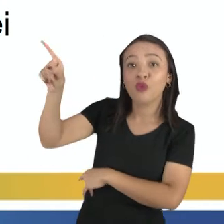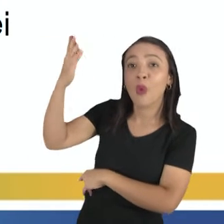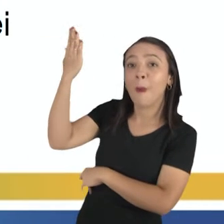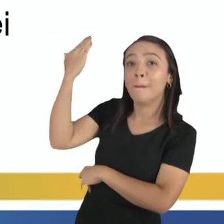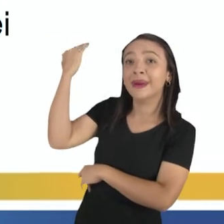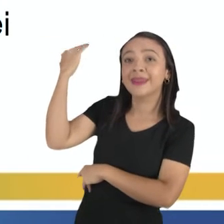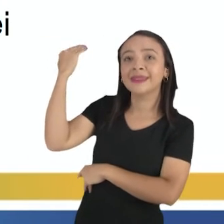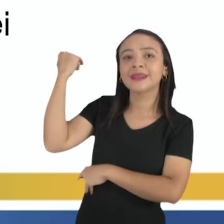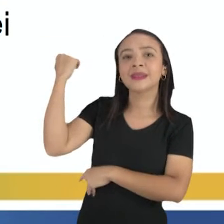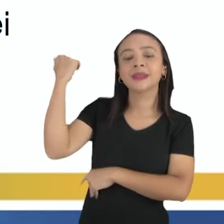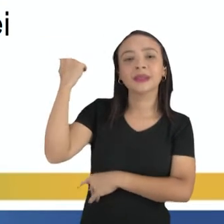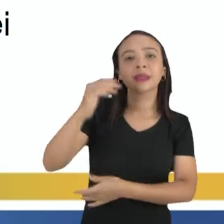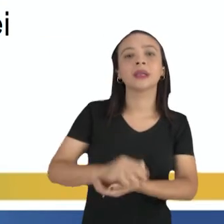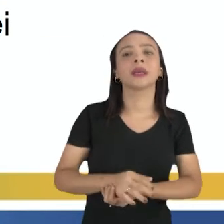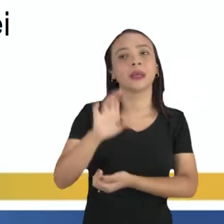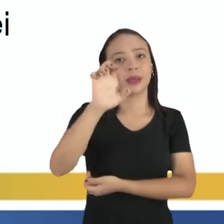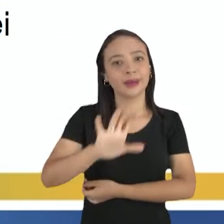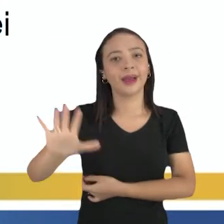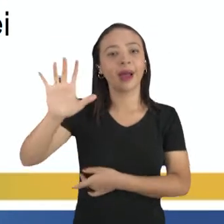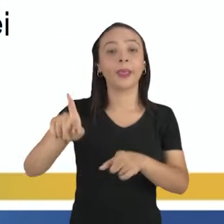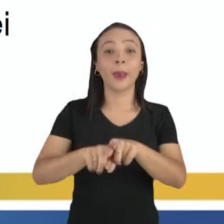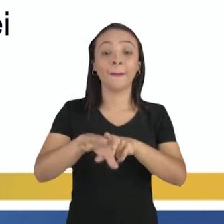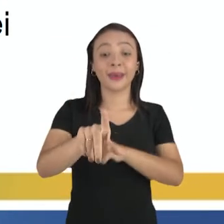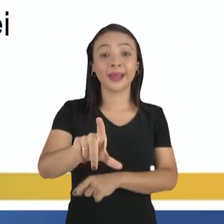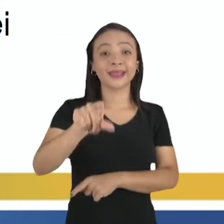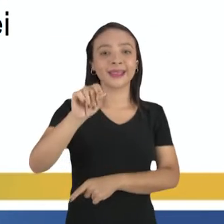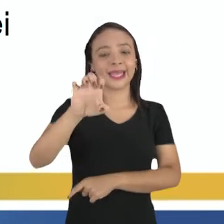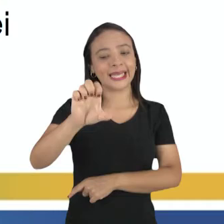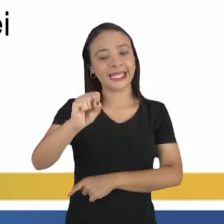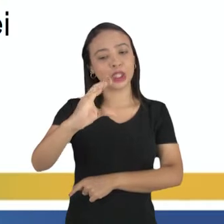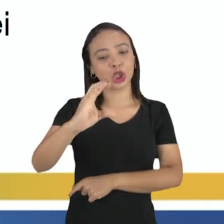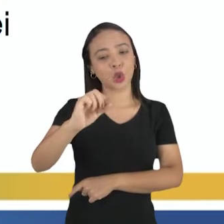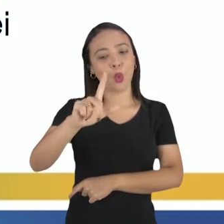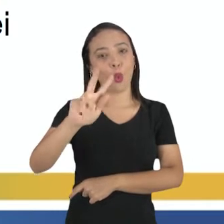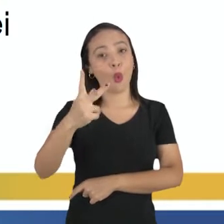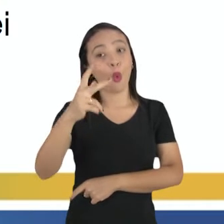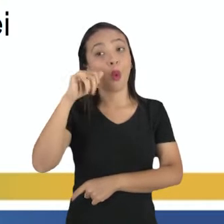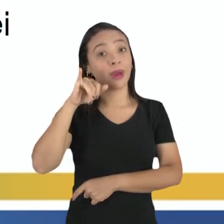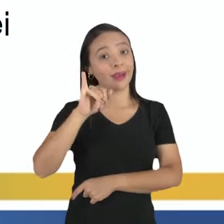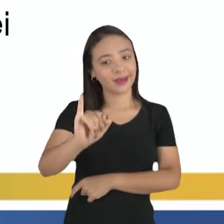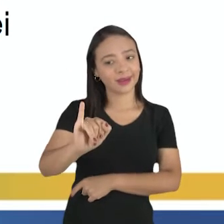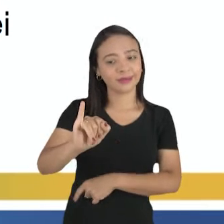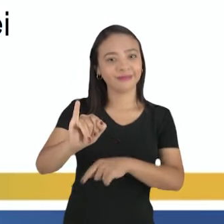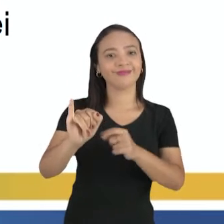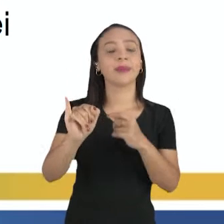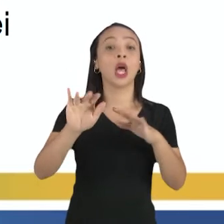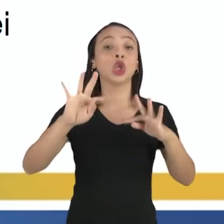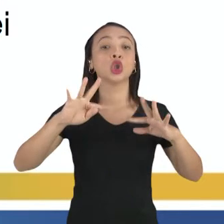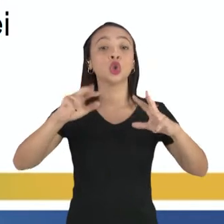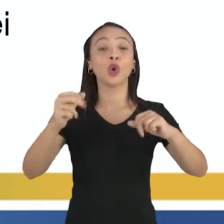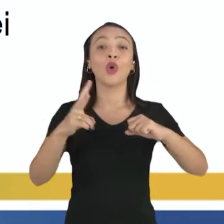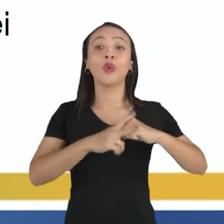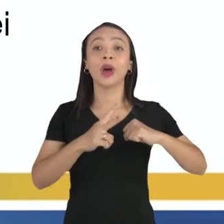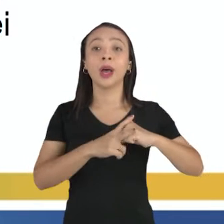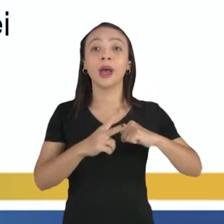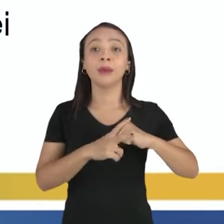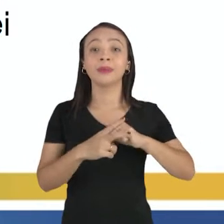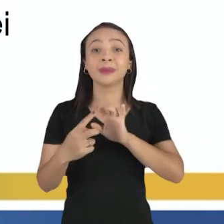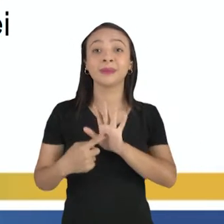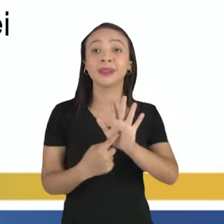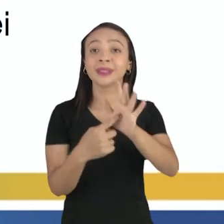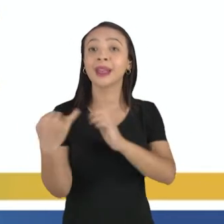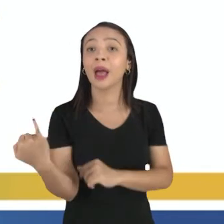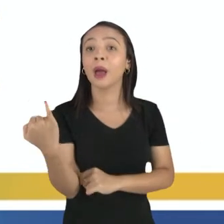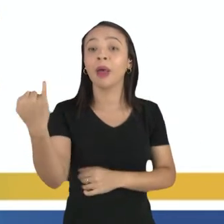Europa, né, escolhi. Então, são todos verbos que vão trazendo uma